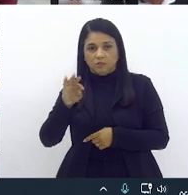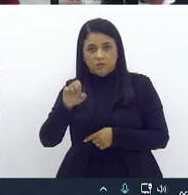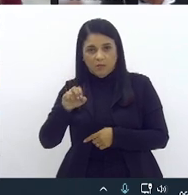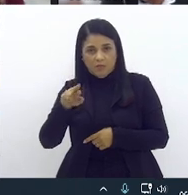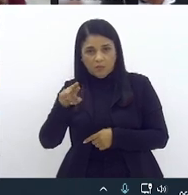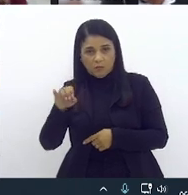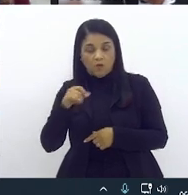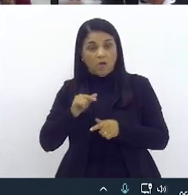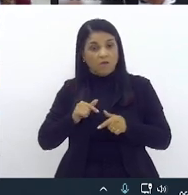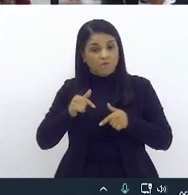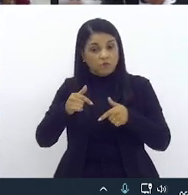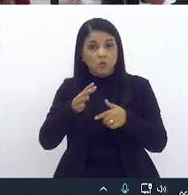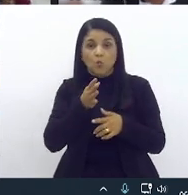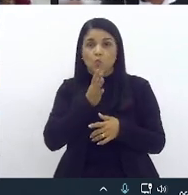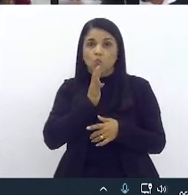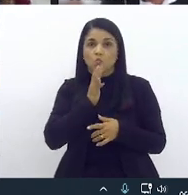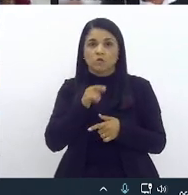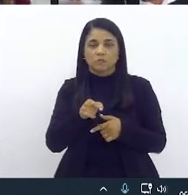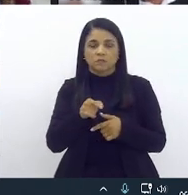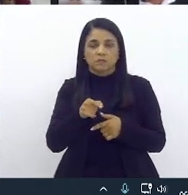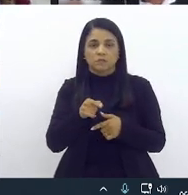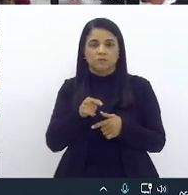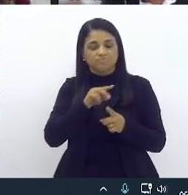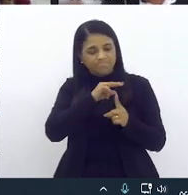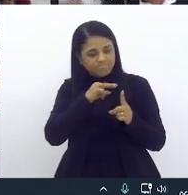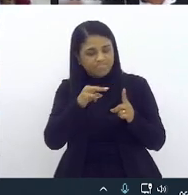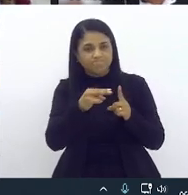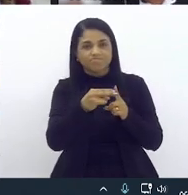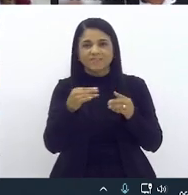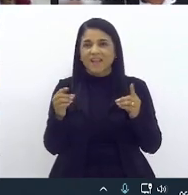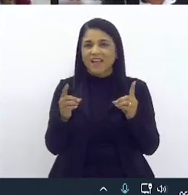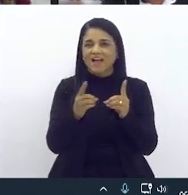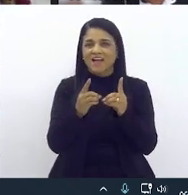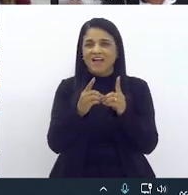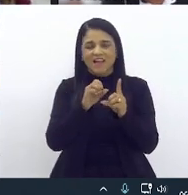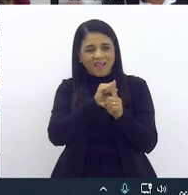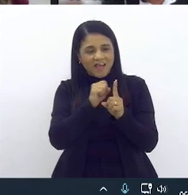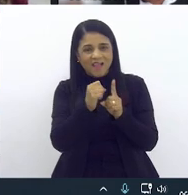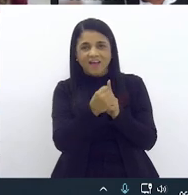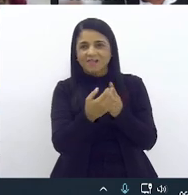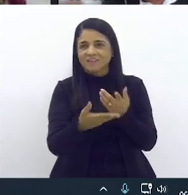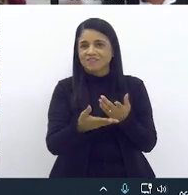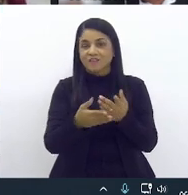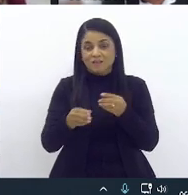superando a perspectiva assistencial da educação infantil. A educação infantil é a